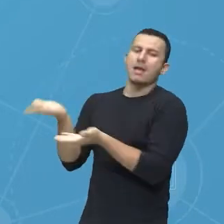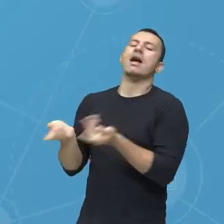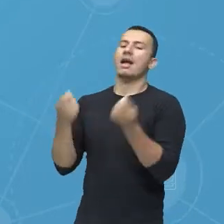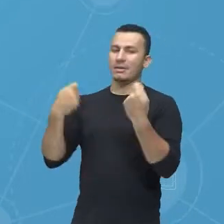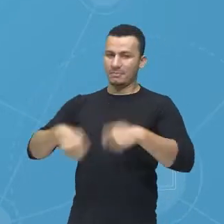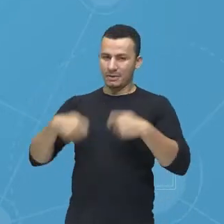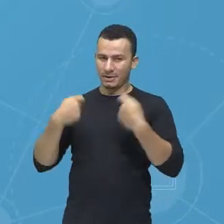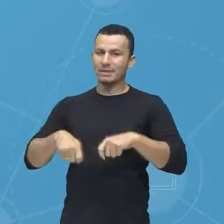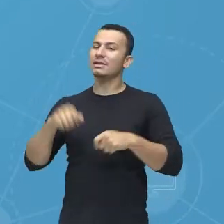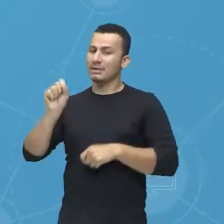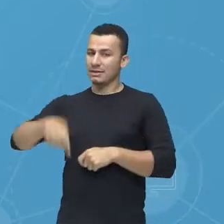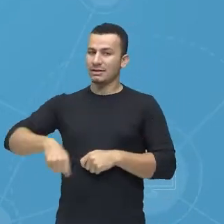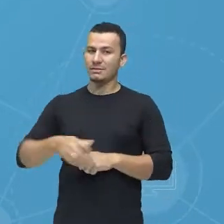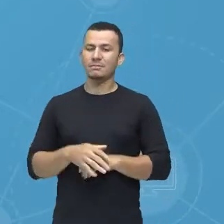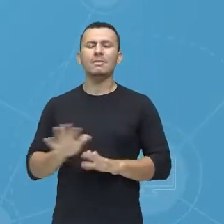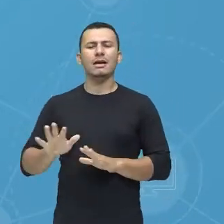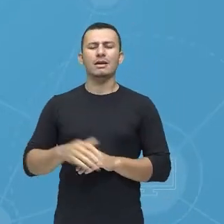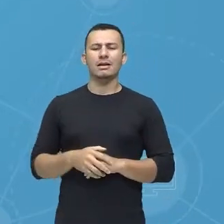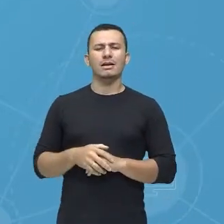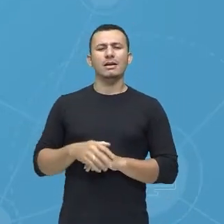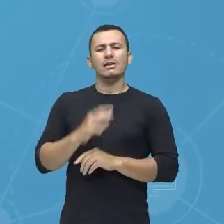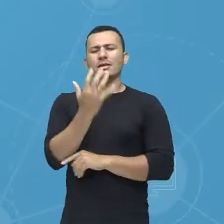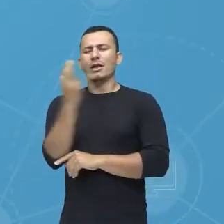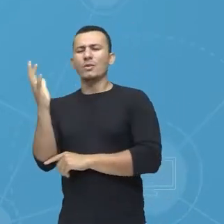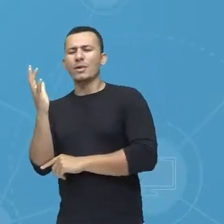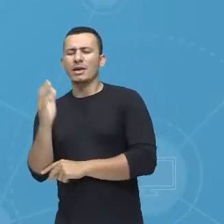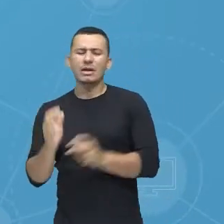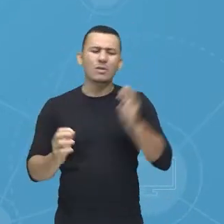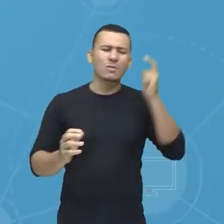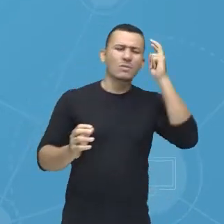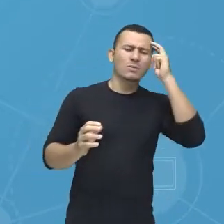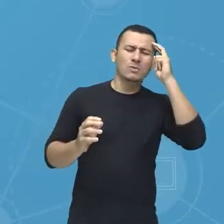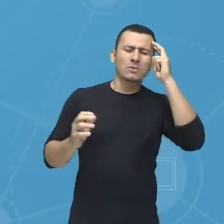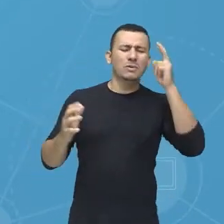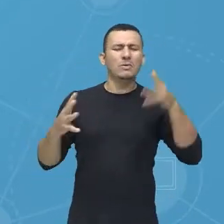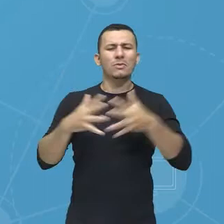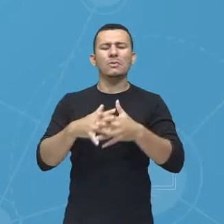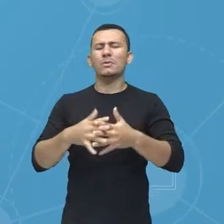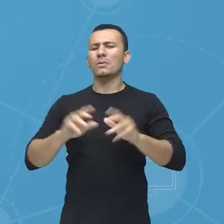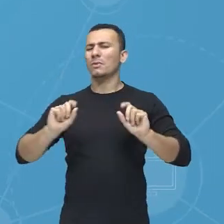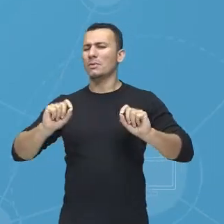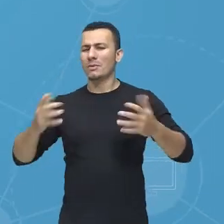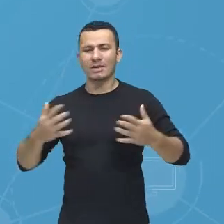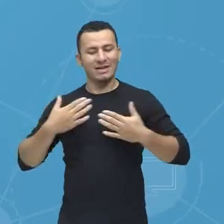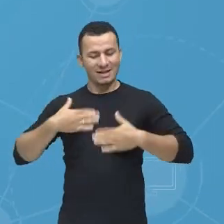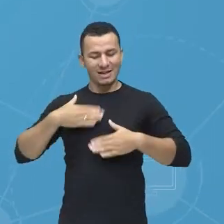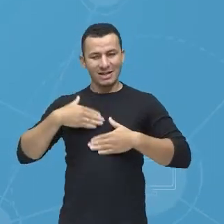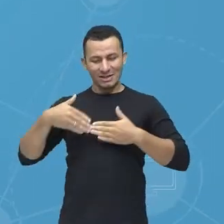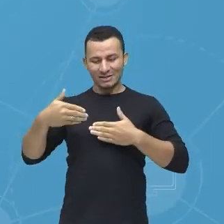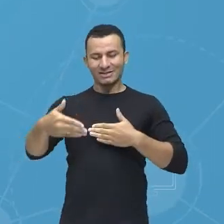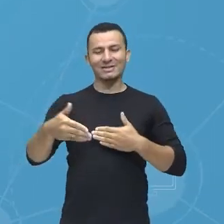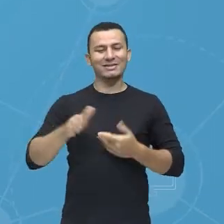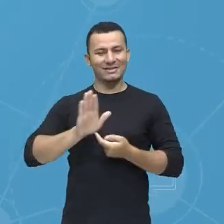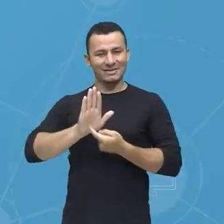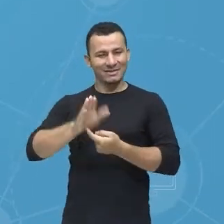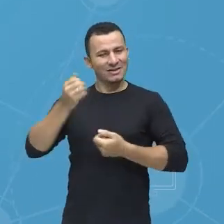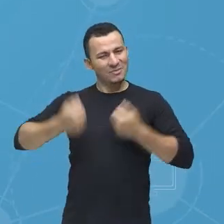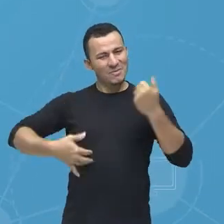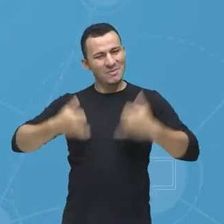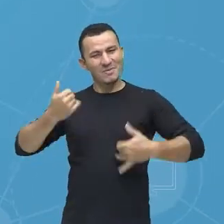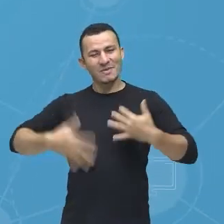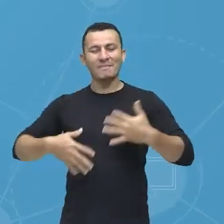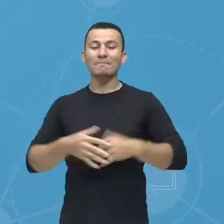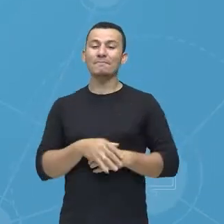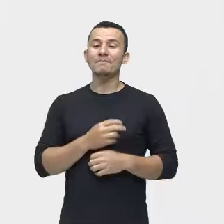que tem a ver a natureza com cultura? Daqui a pouco nós vamos ver. Adiante nós veremos. Vamos ver.